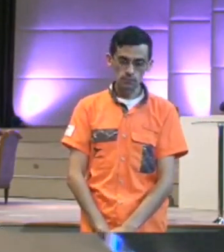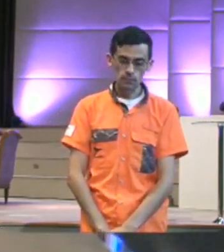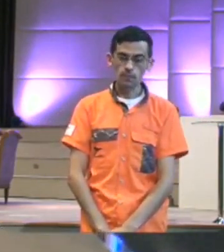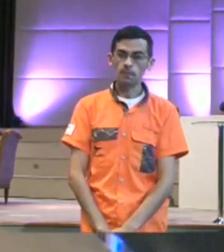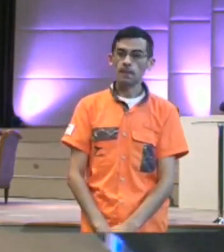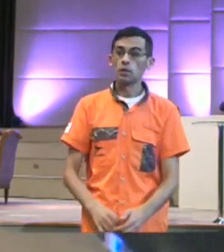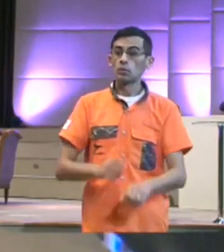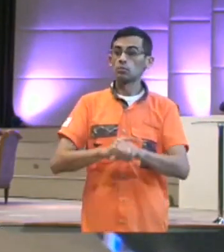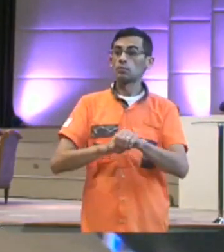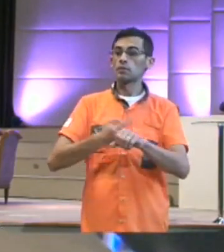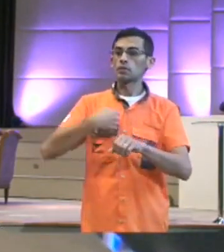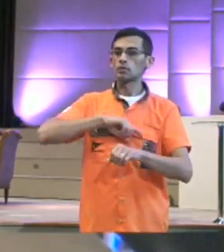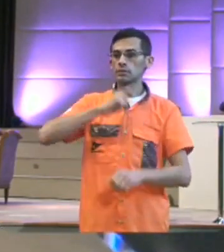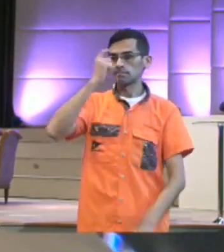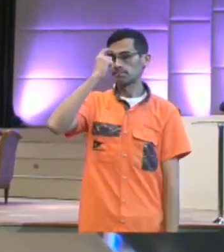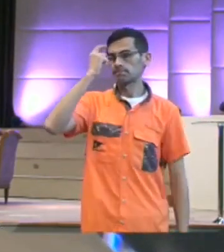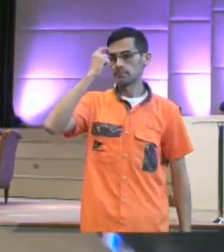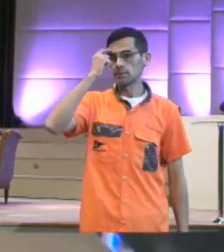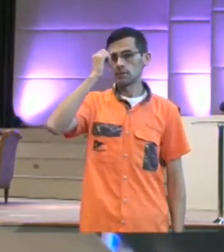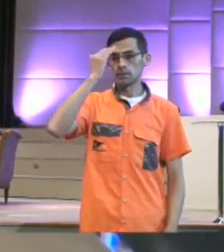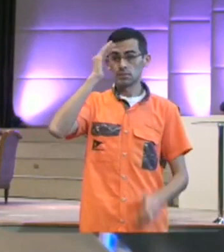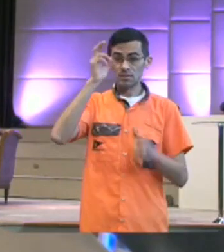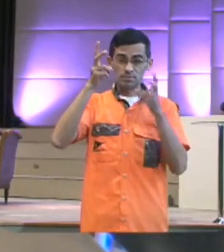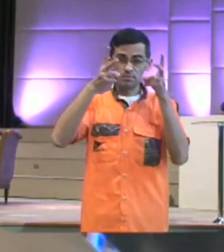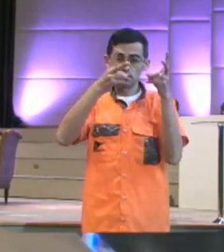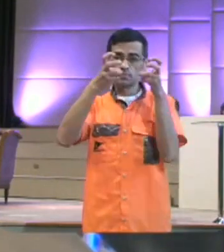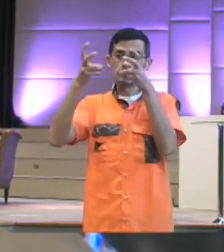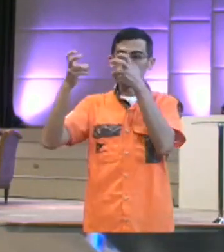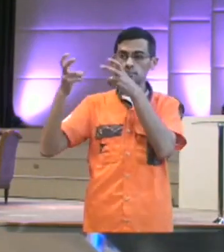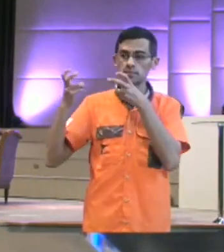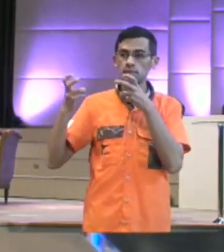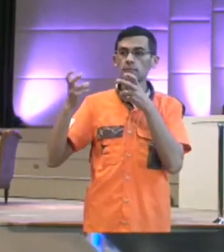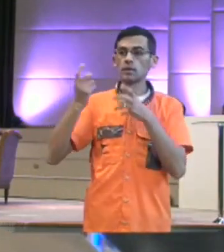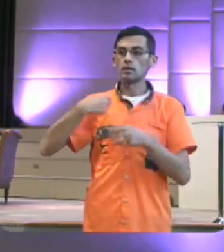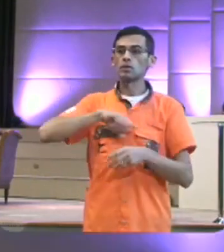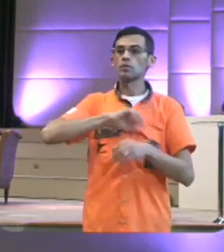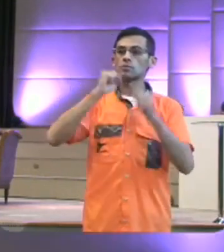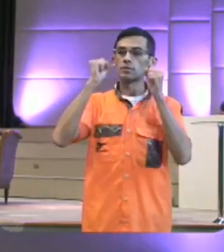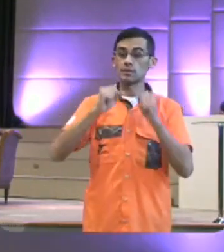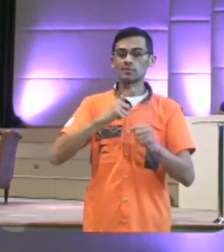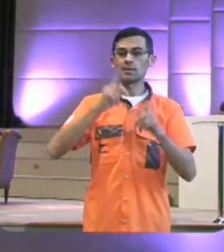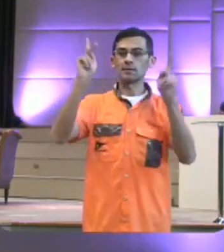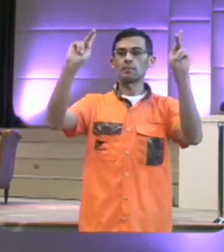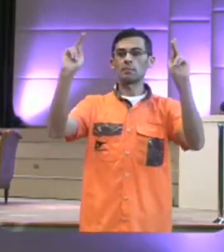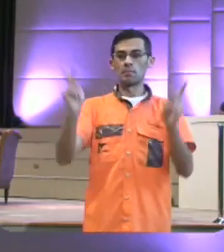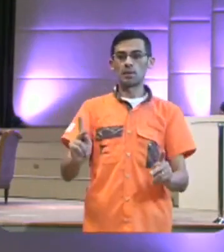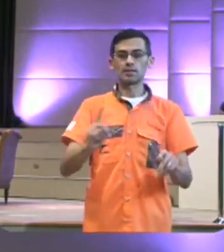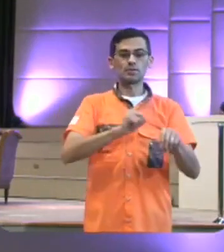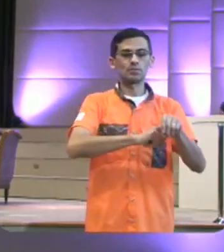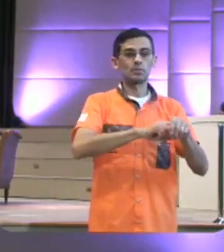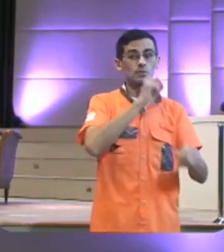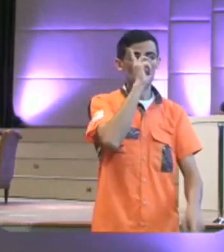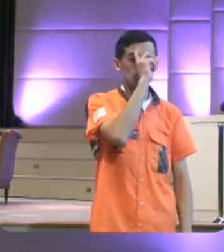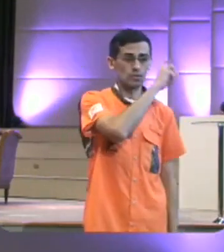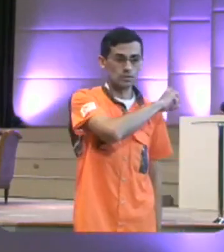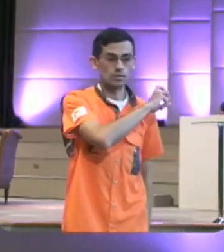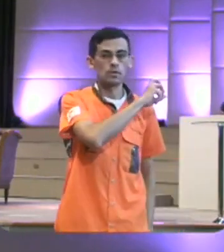Quando a gente tem essa dimensão, a gente pode ter paz no meio das tribulações.